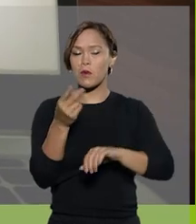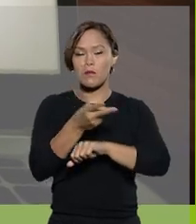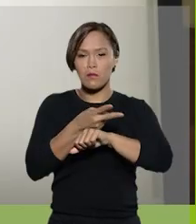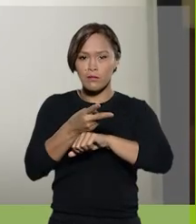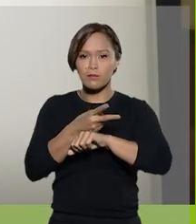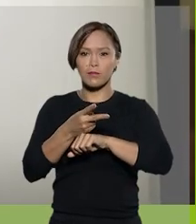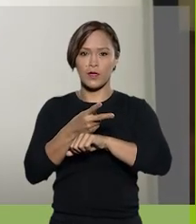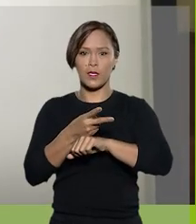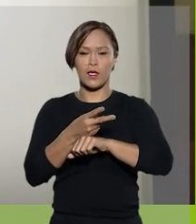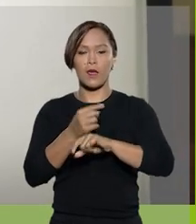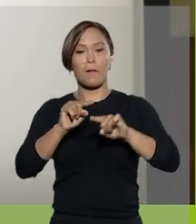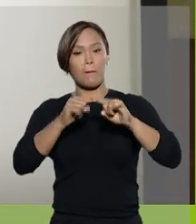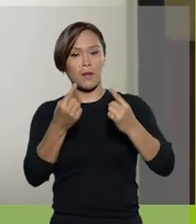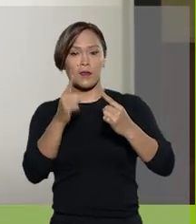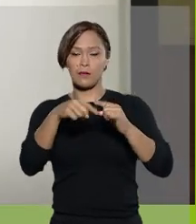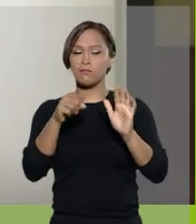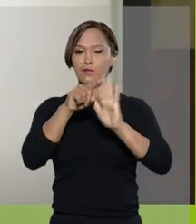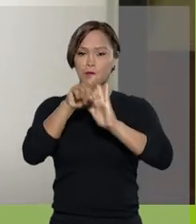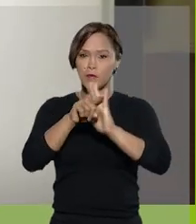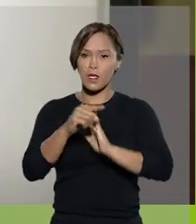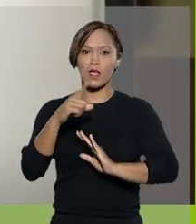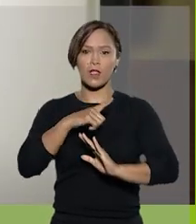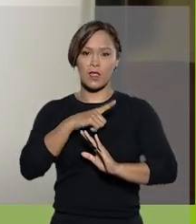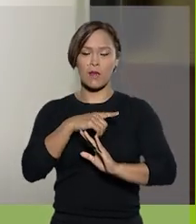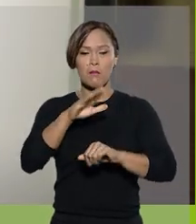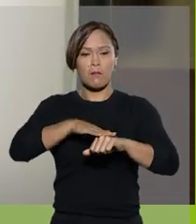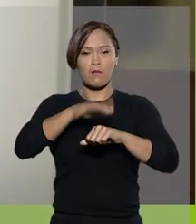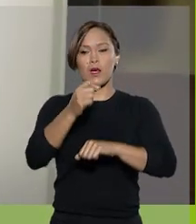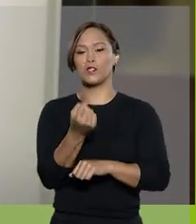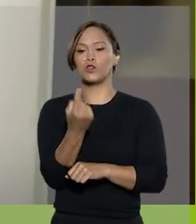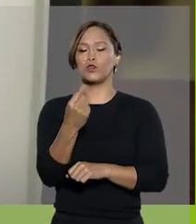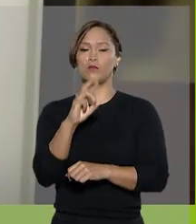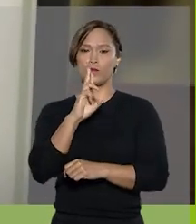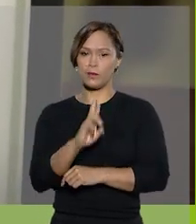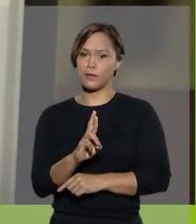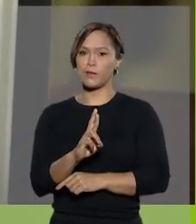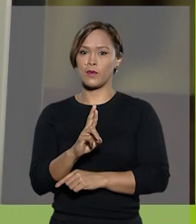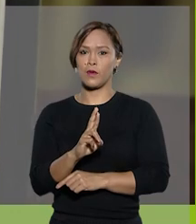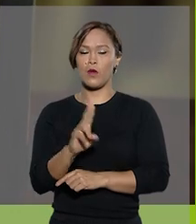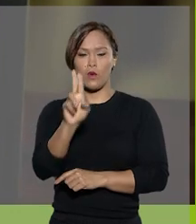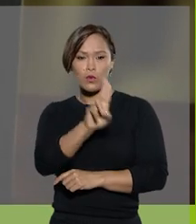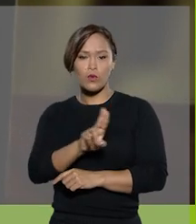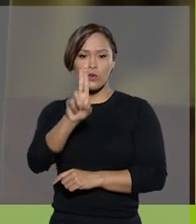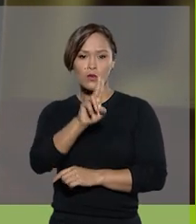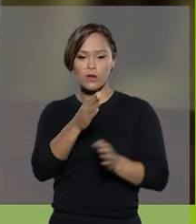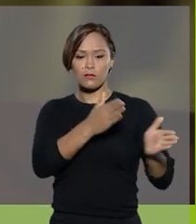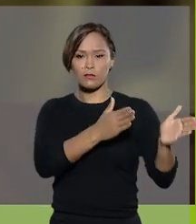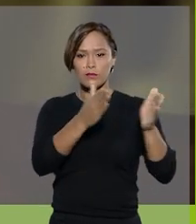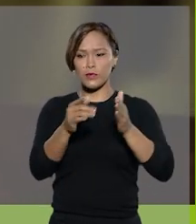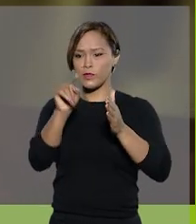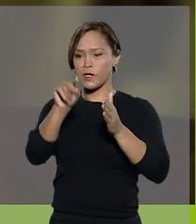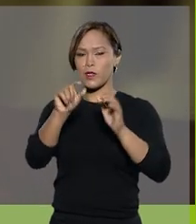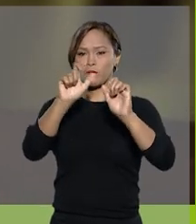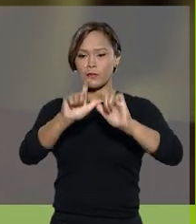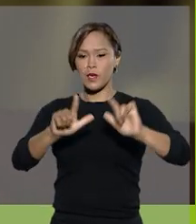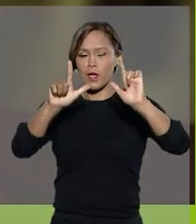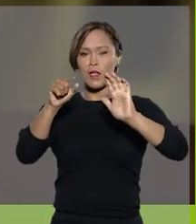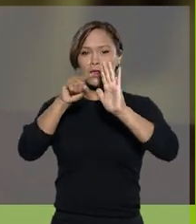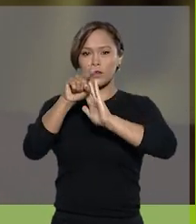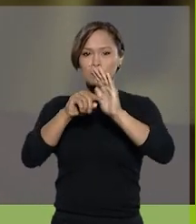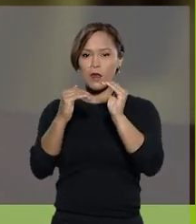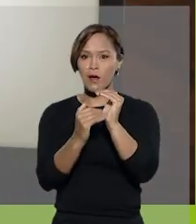buscada. Porém, se a pesquisa disponibilizar mais de um resultado, o usuário será direcionado para a tela de